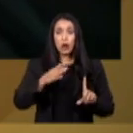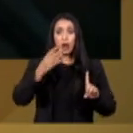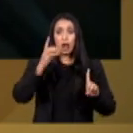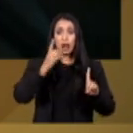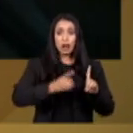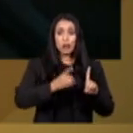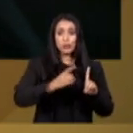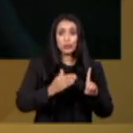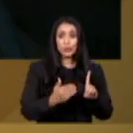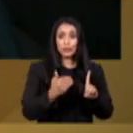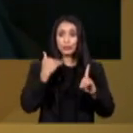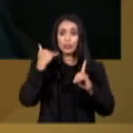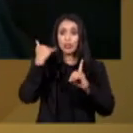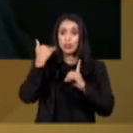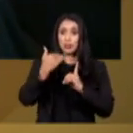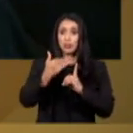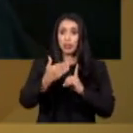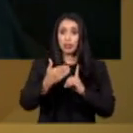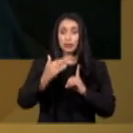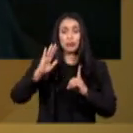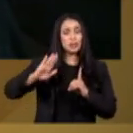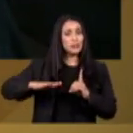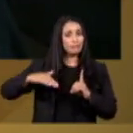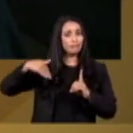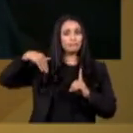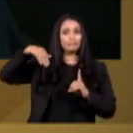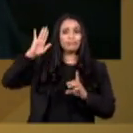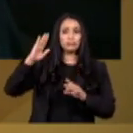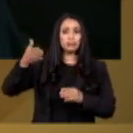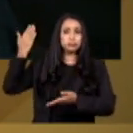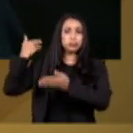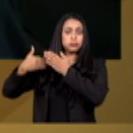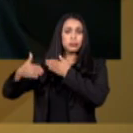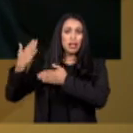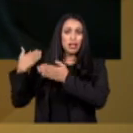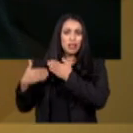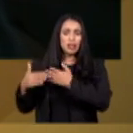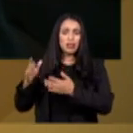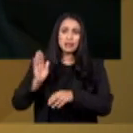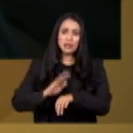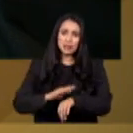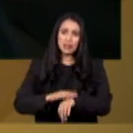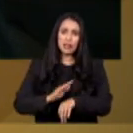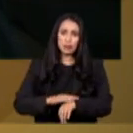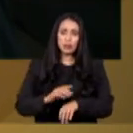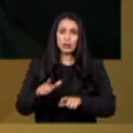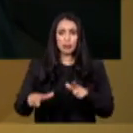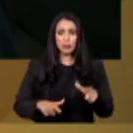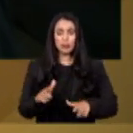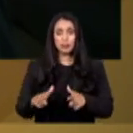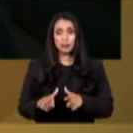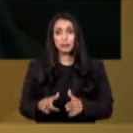vagabundo o mais antigo e essa é só me diga a manutenção